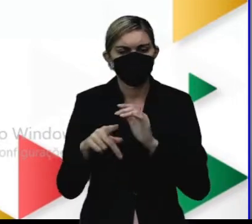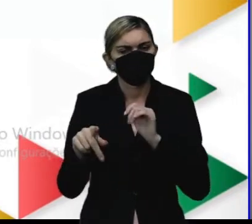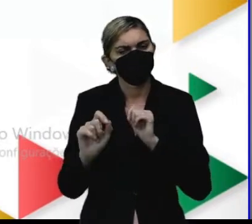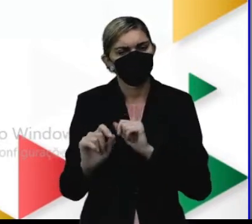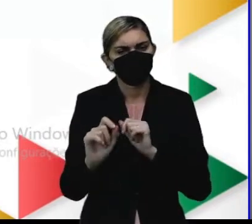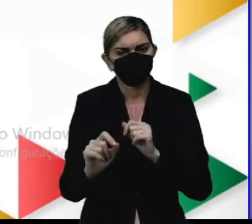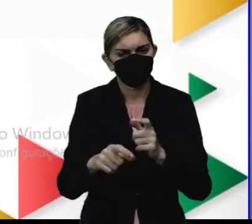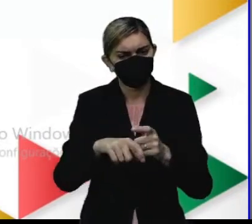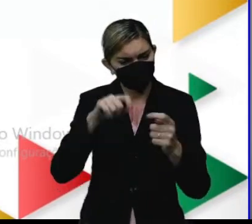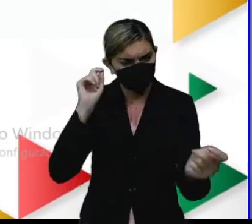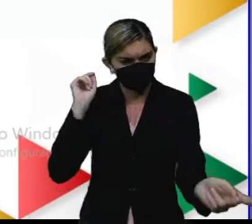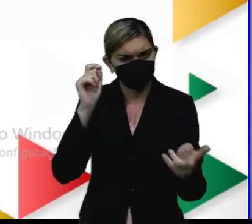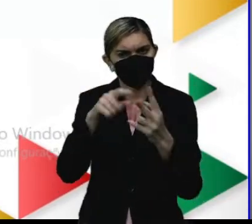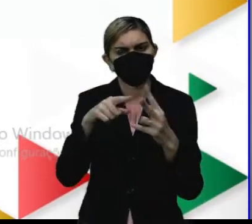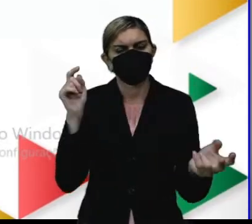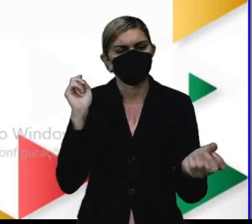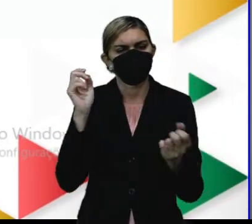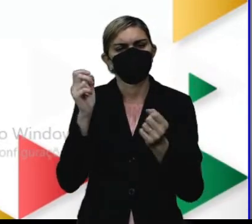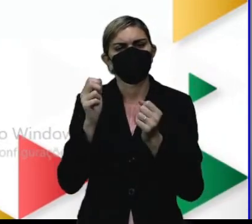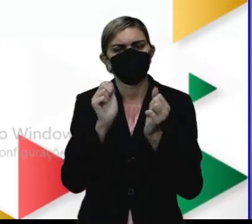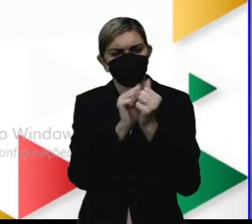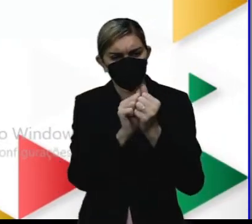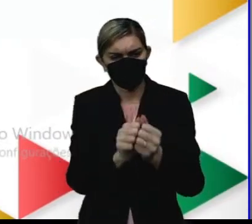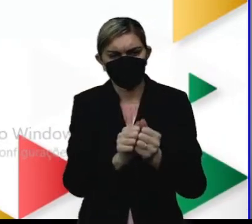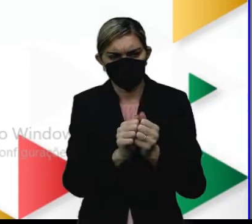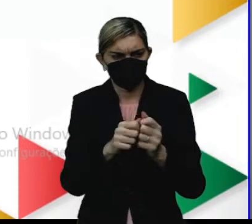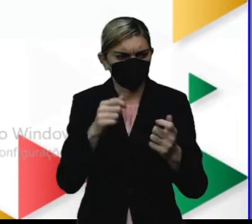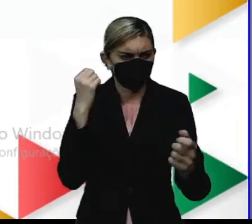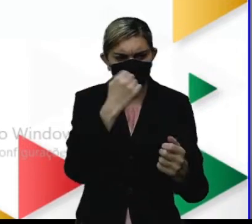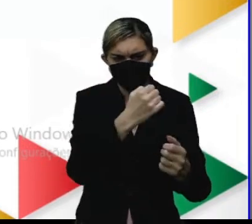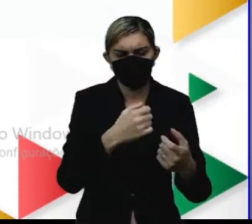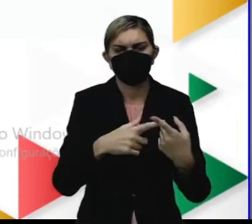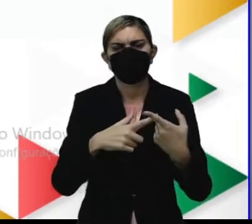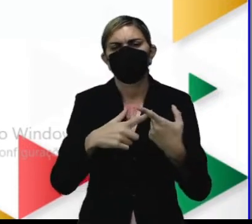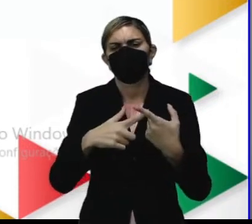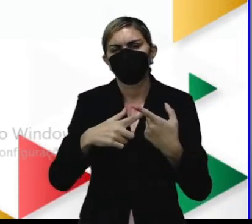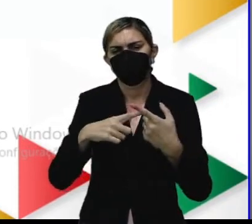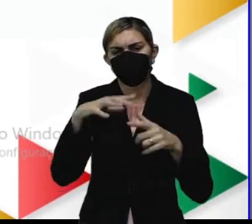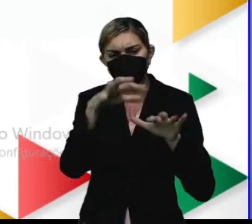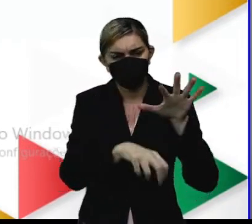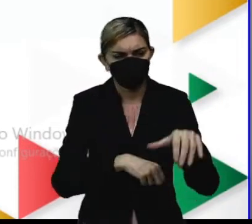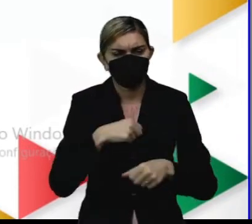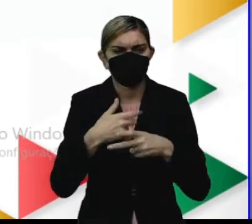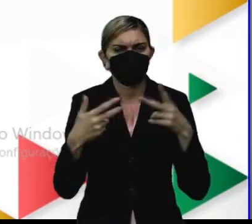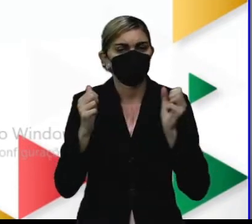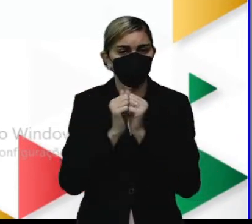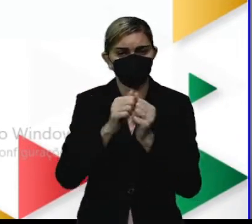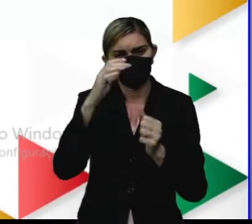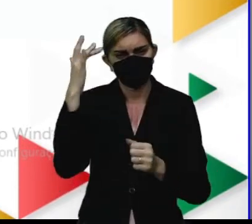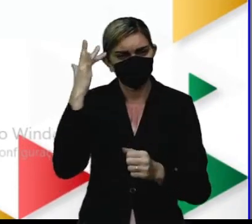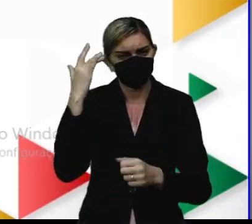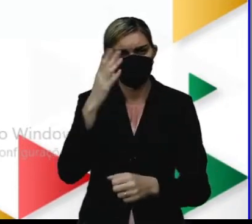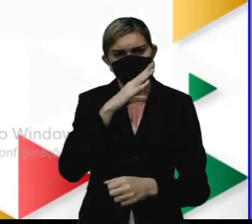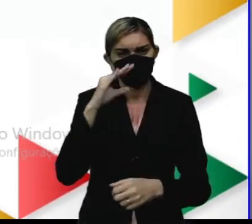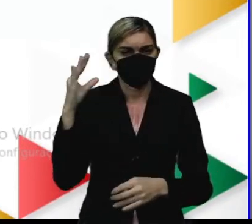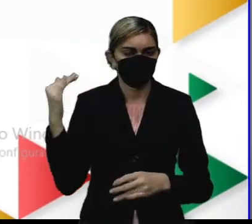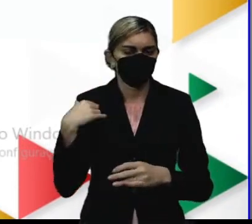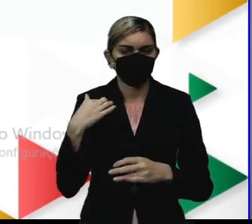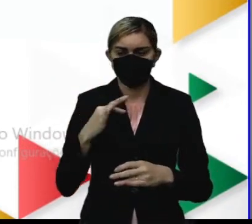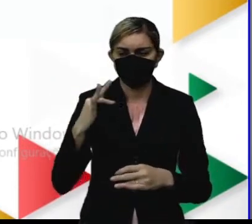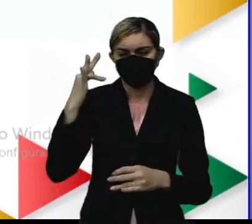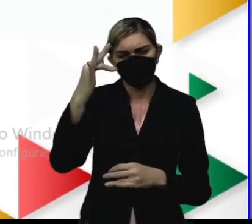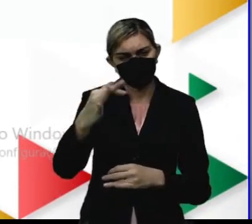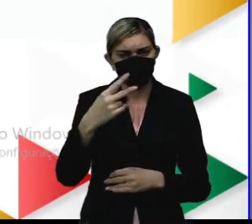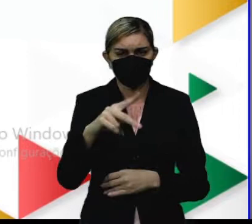A caçar com os mais velhos, vai caçar, vai colher. Então, ele está se apresentando o